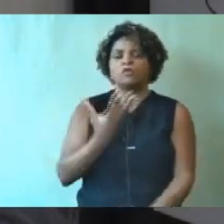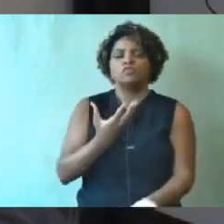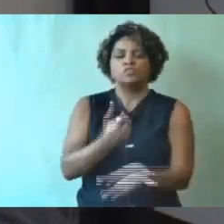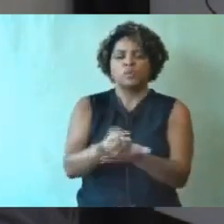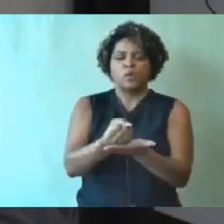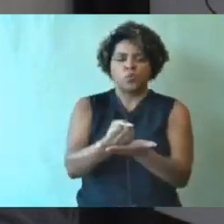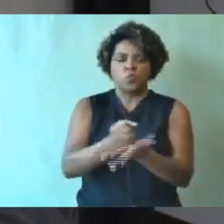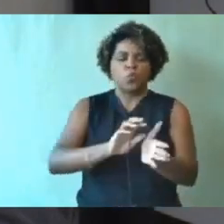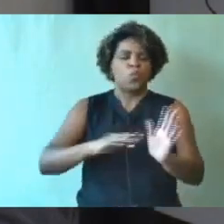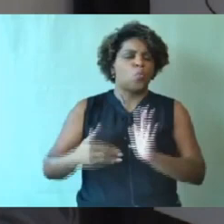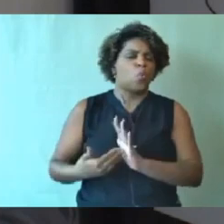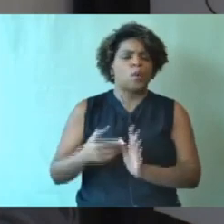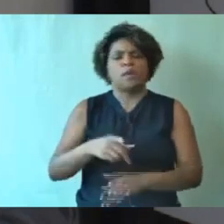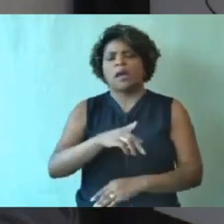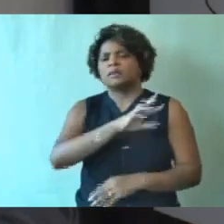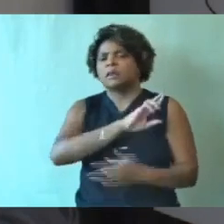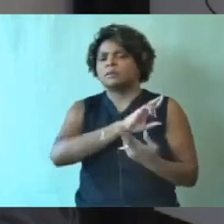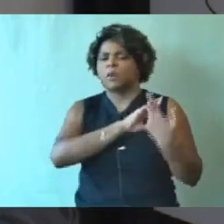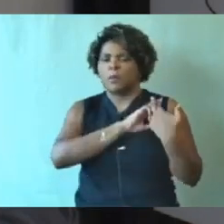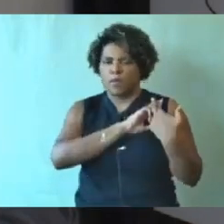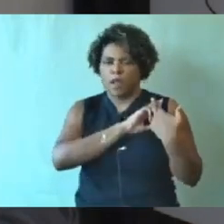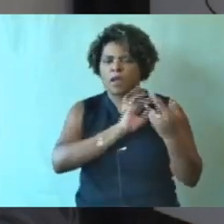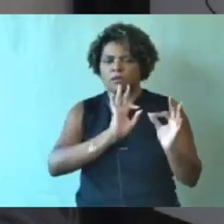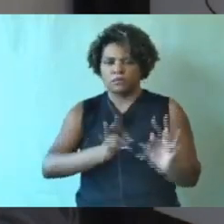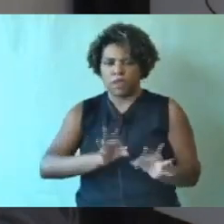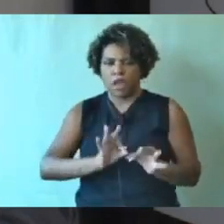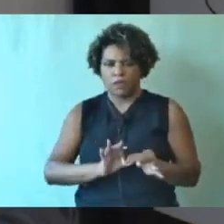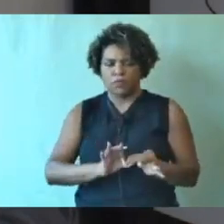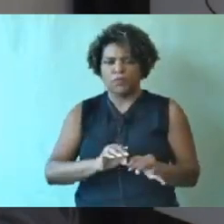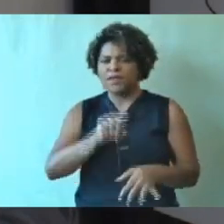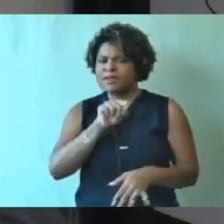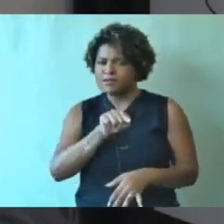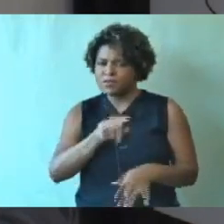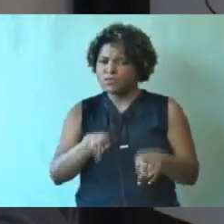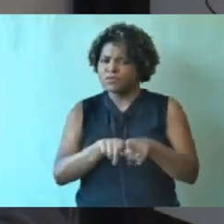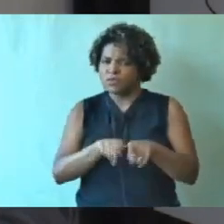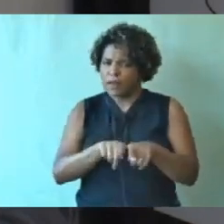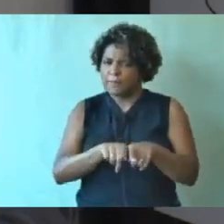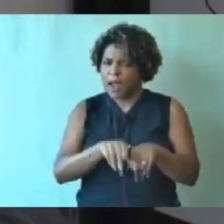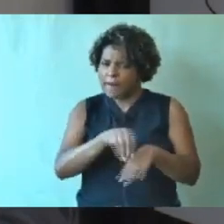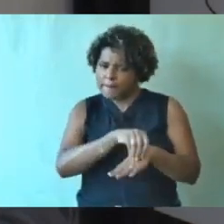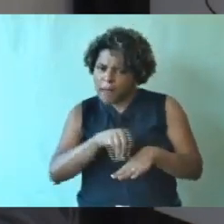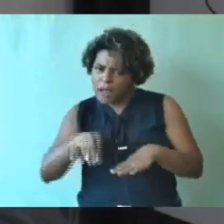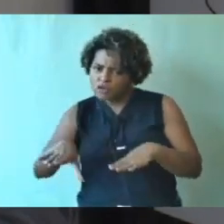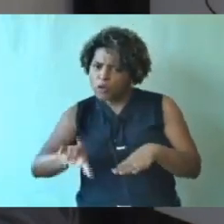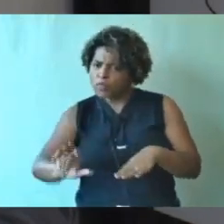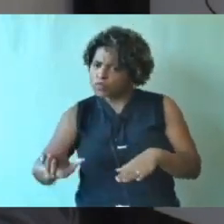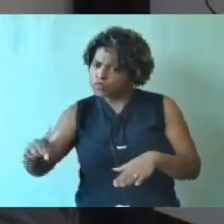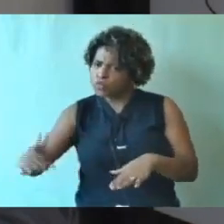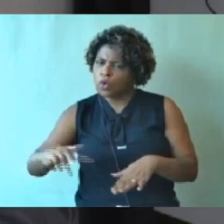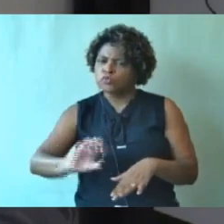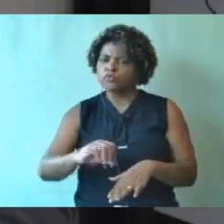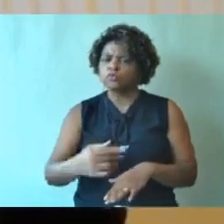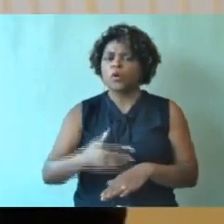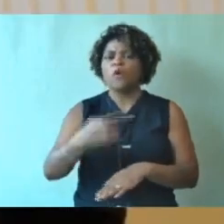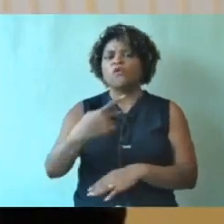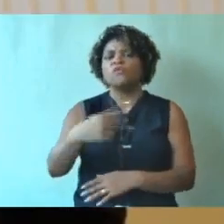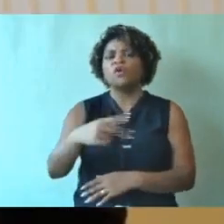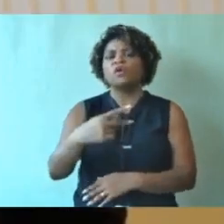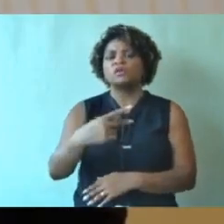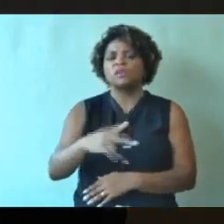papel. Isso foi levado aos demais também ou o senhor, de fato, tomou essa decisão de assumir antes de levar aos